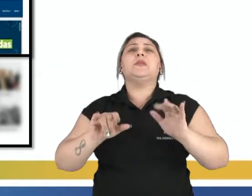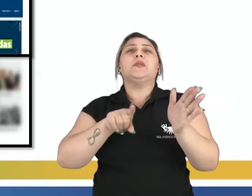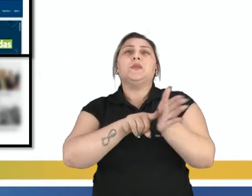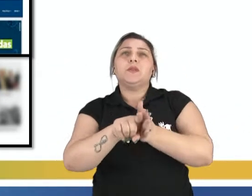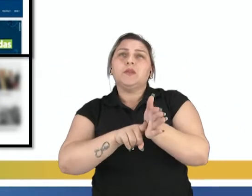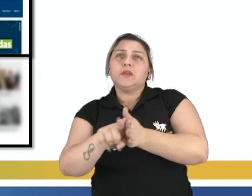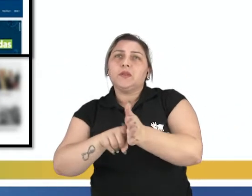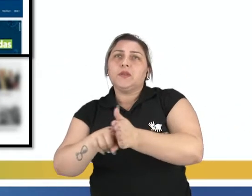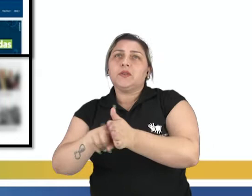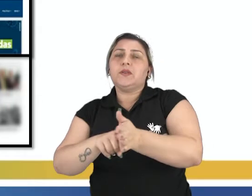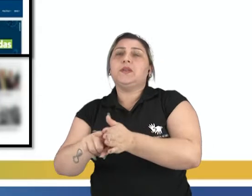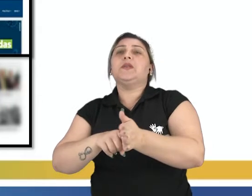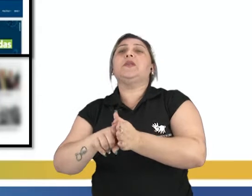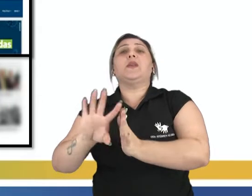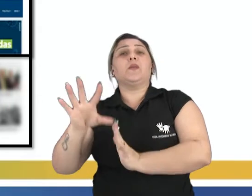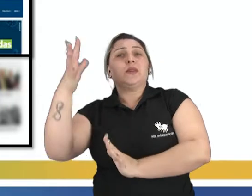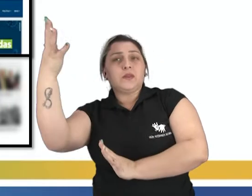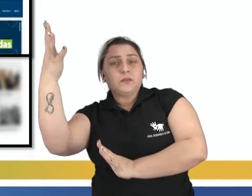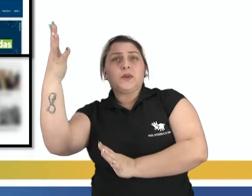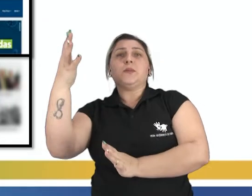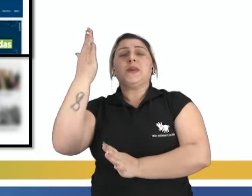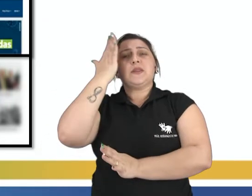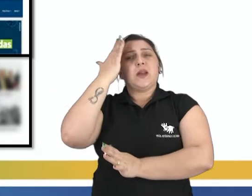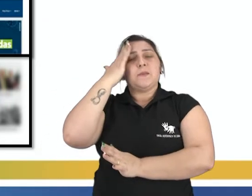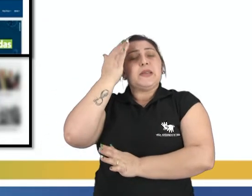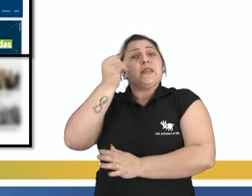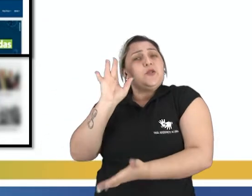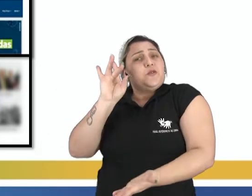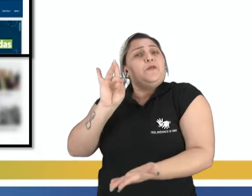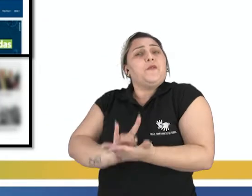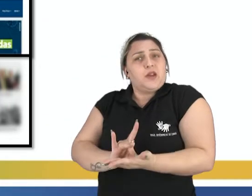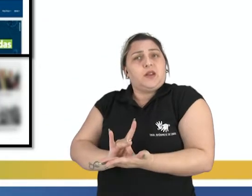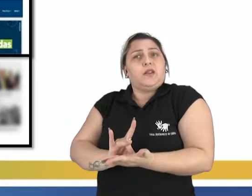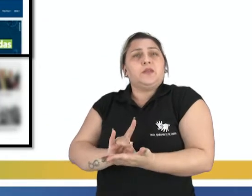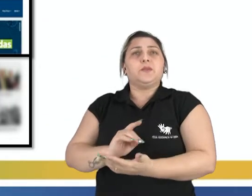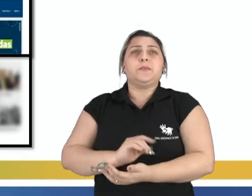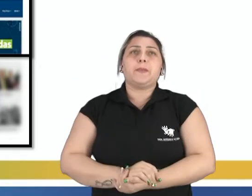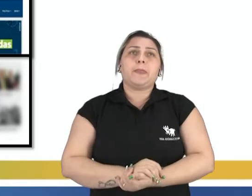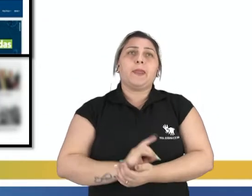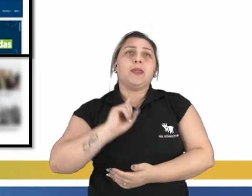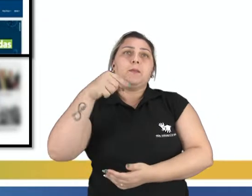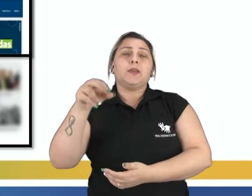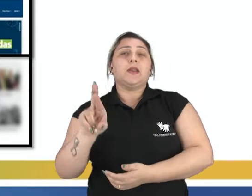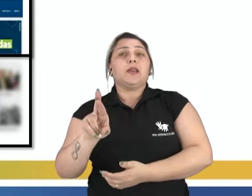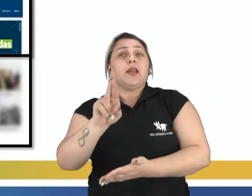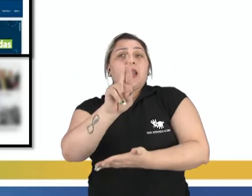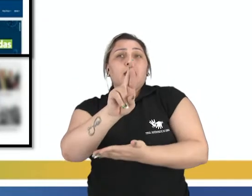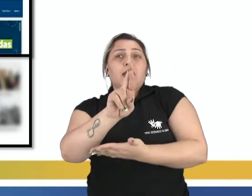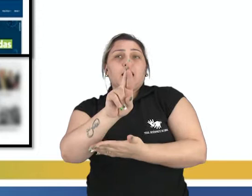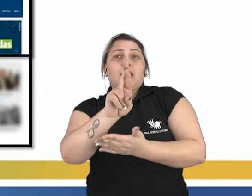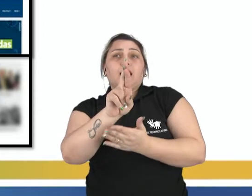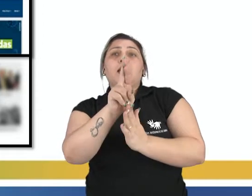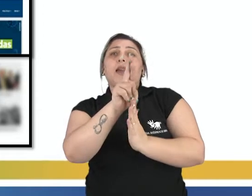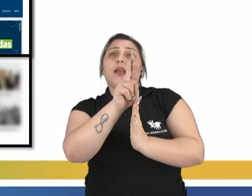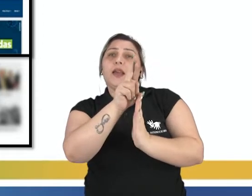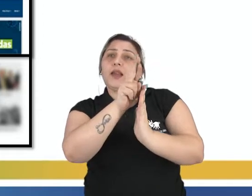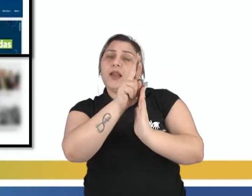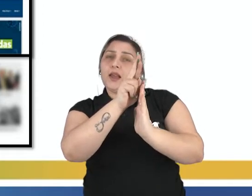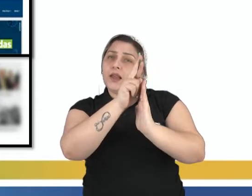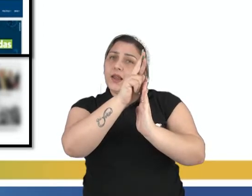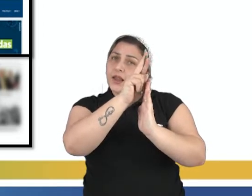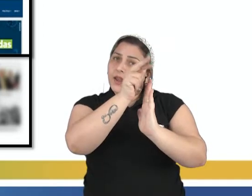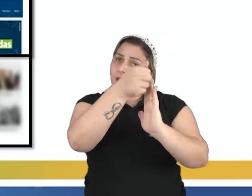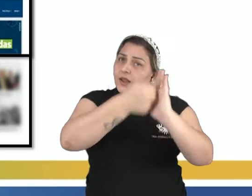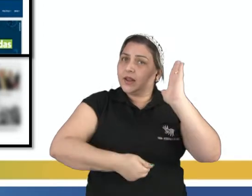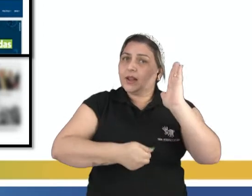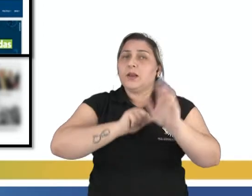dados, verificação da veracidade dos fatos, para saber se aquilo ali realmente é verdade. Depois tem a redação, que é transformar